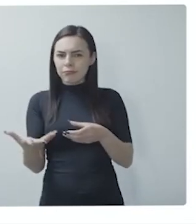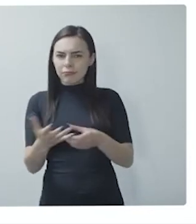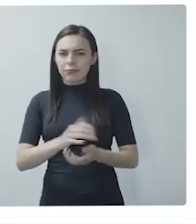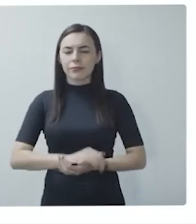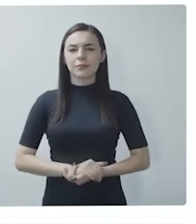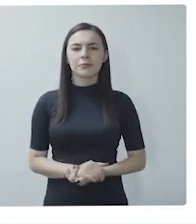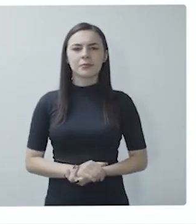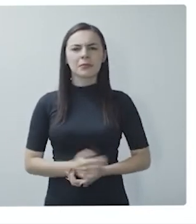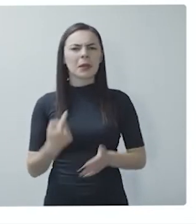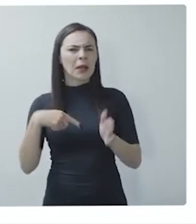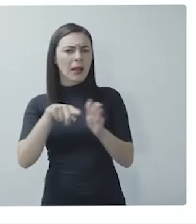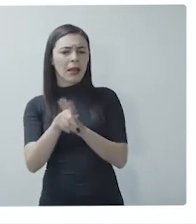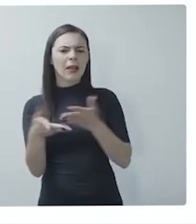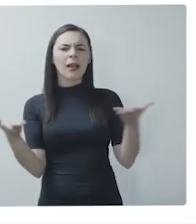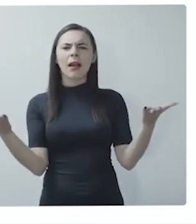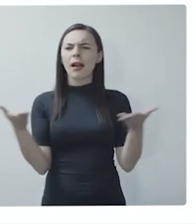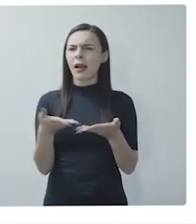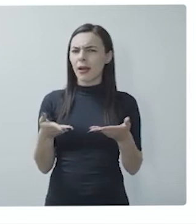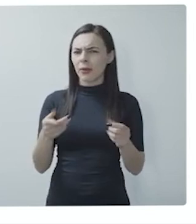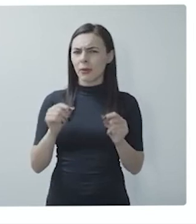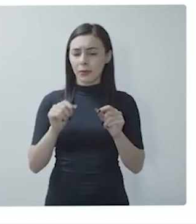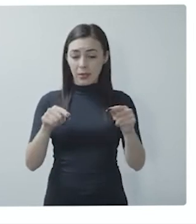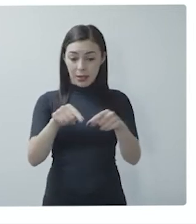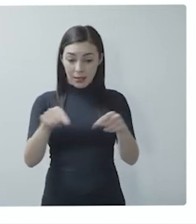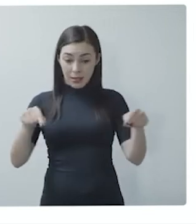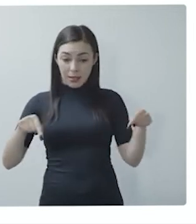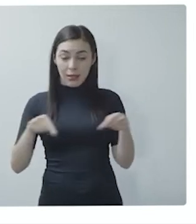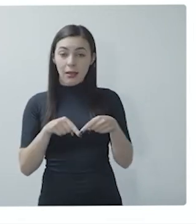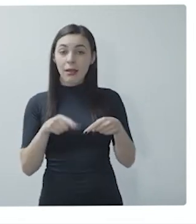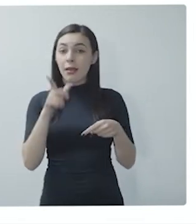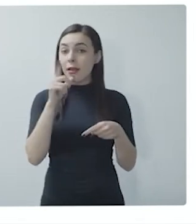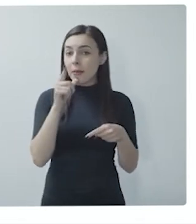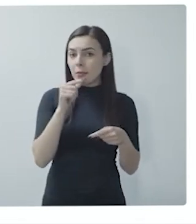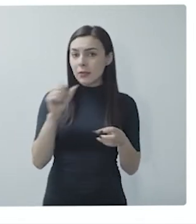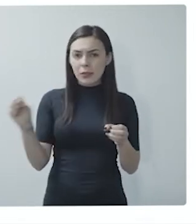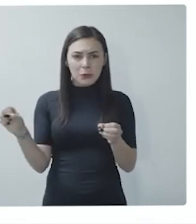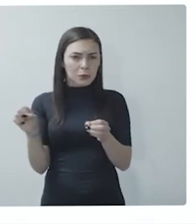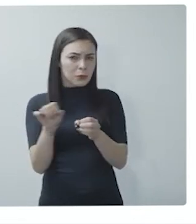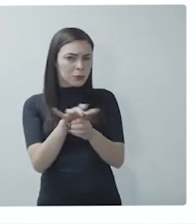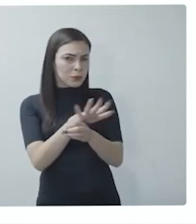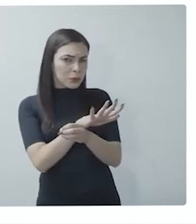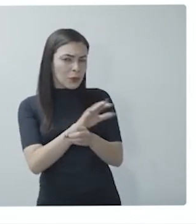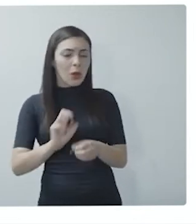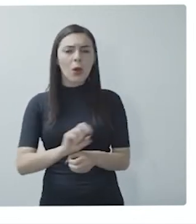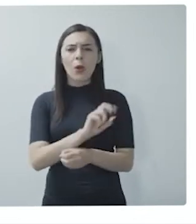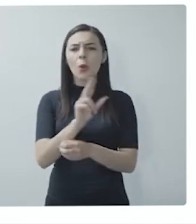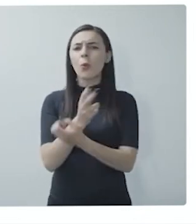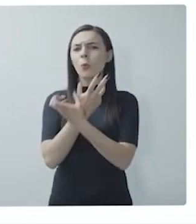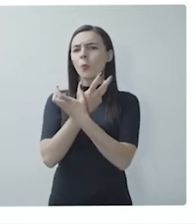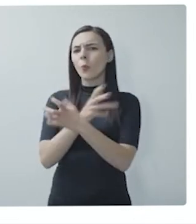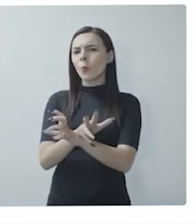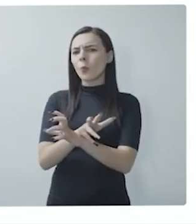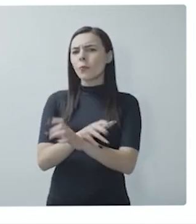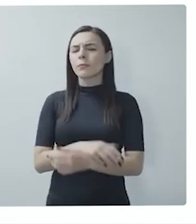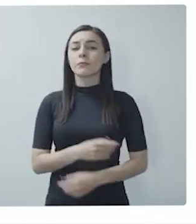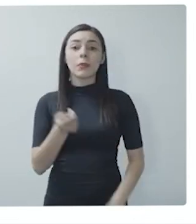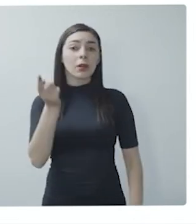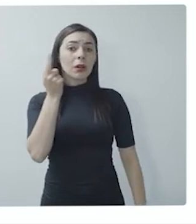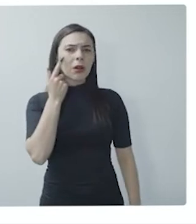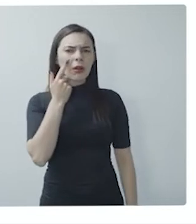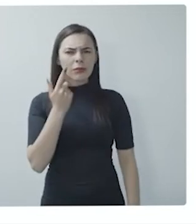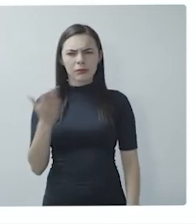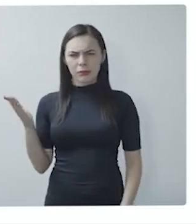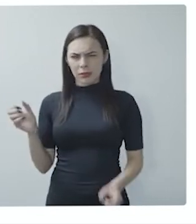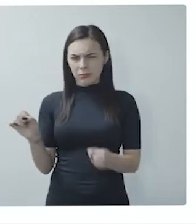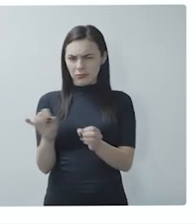Agora, e agora? A piscina. A piscina, ela está cheia ou ela está vazia? Olhem aqui, será que ela